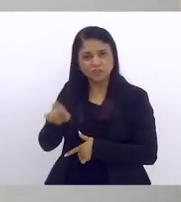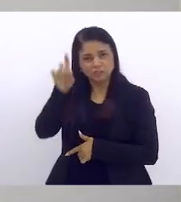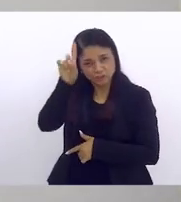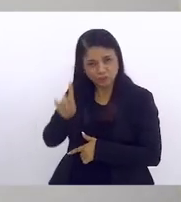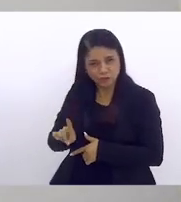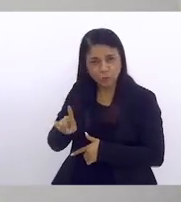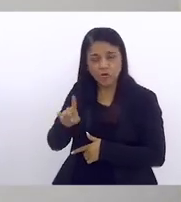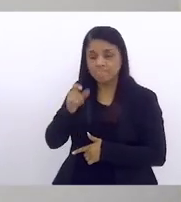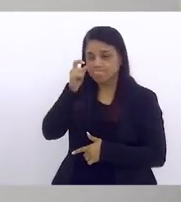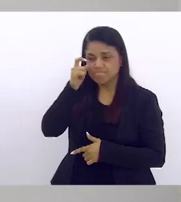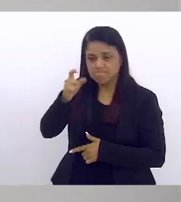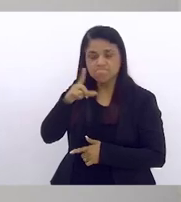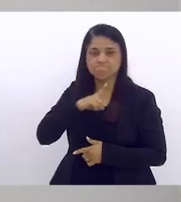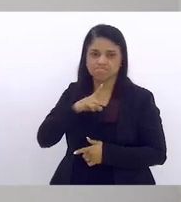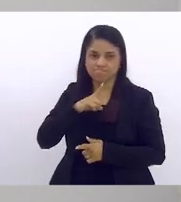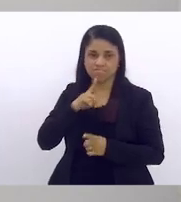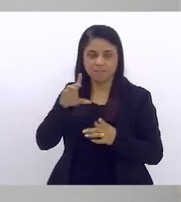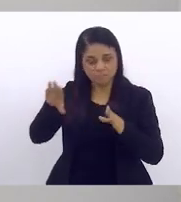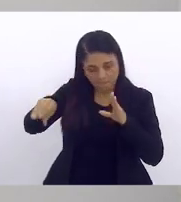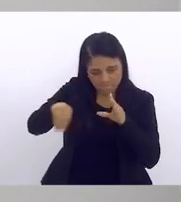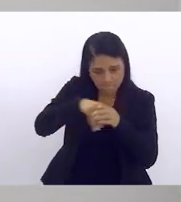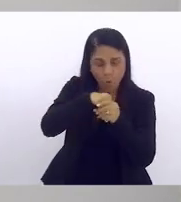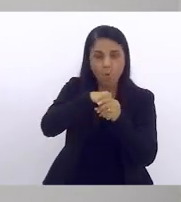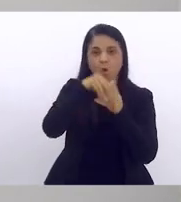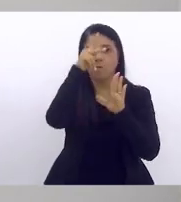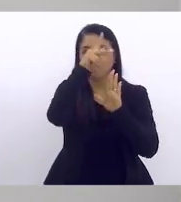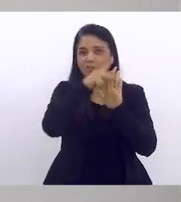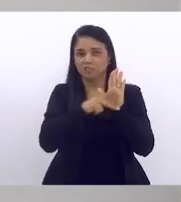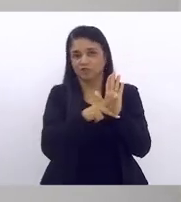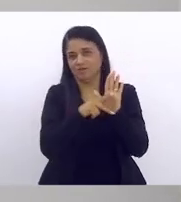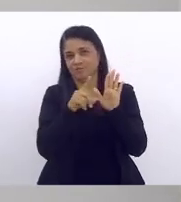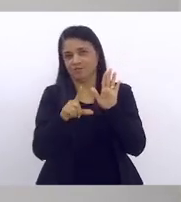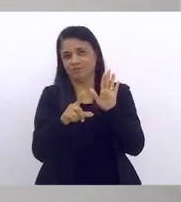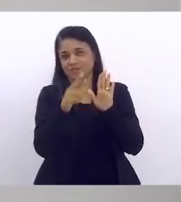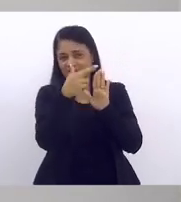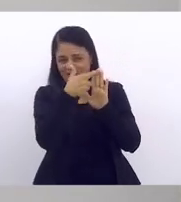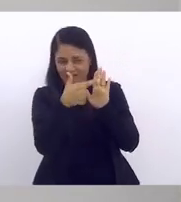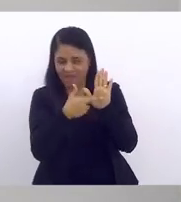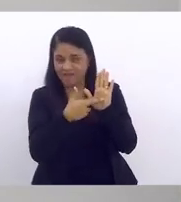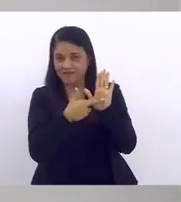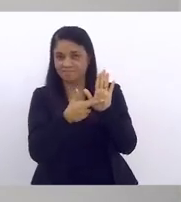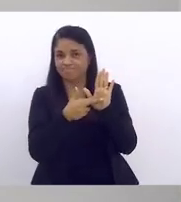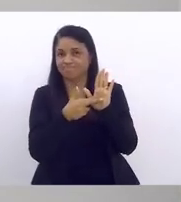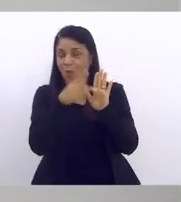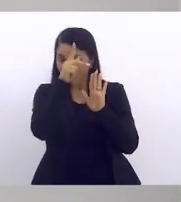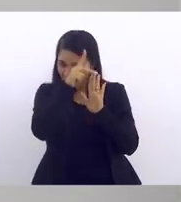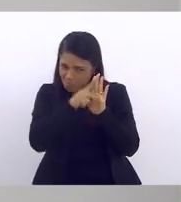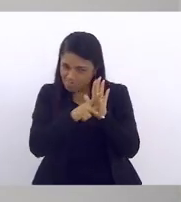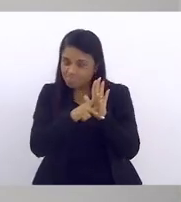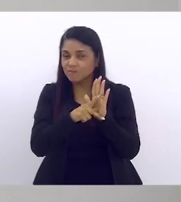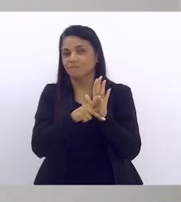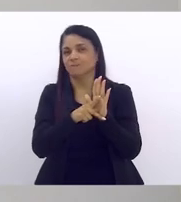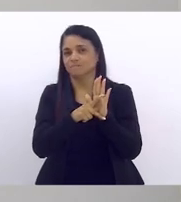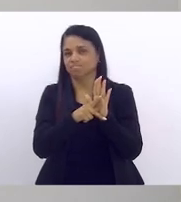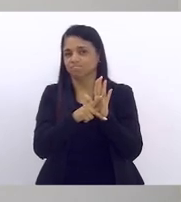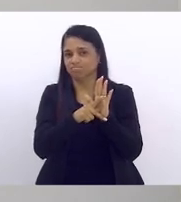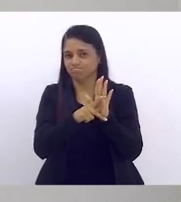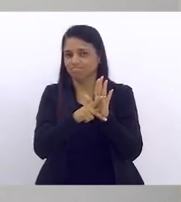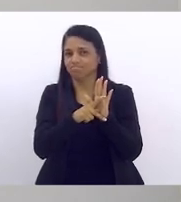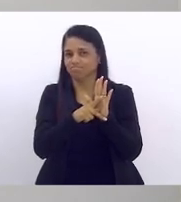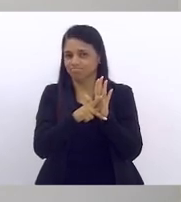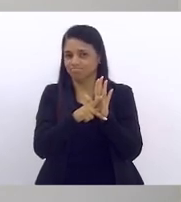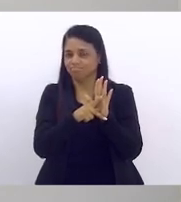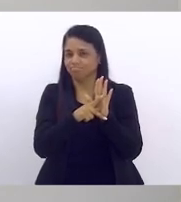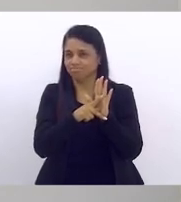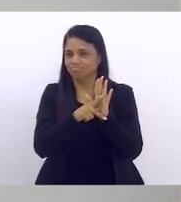querer agregar o projeto, porque é um projeto que é grande. É